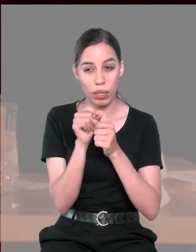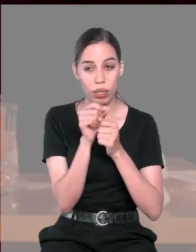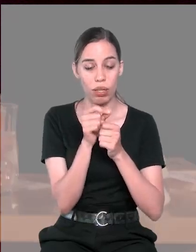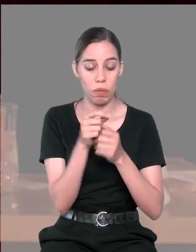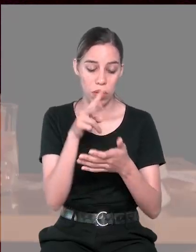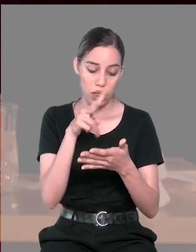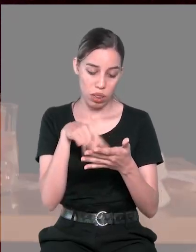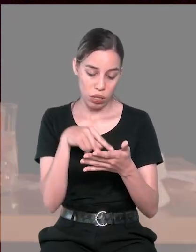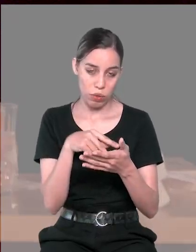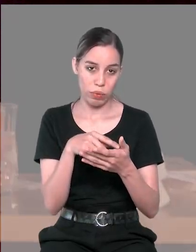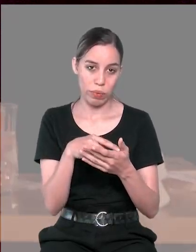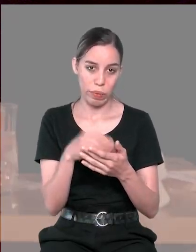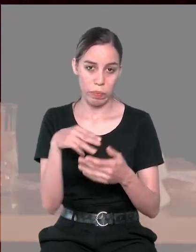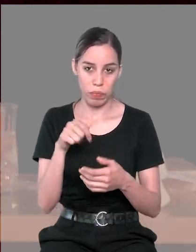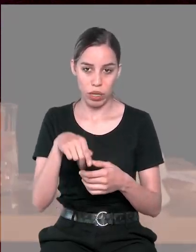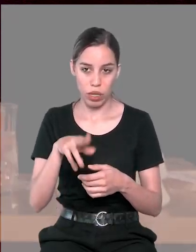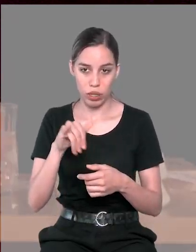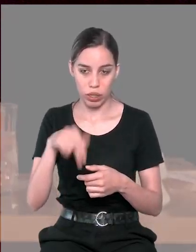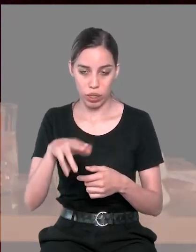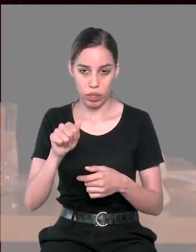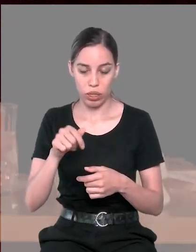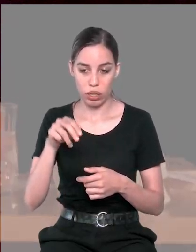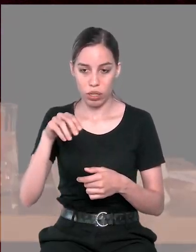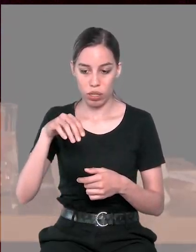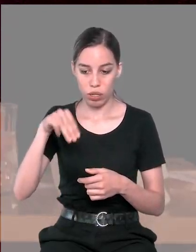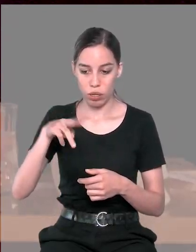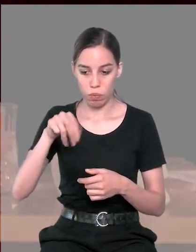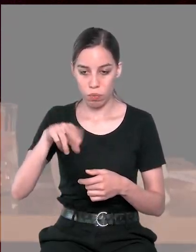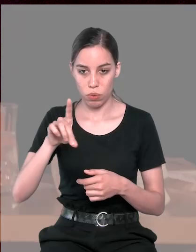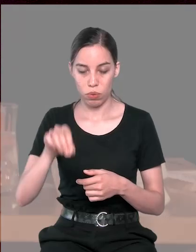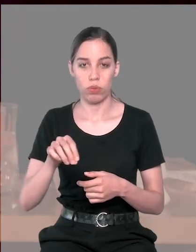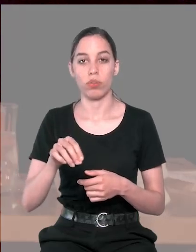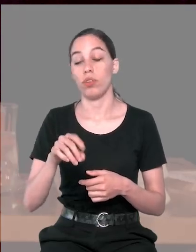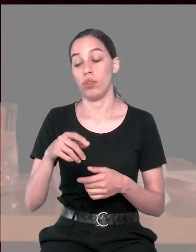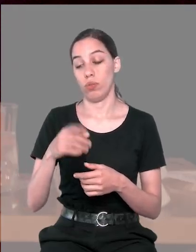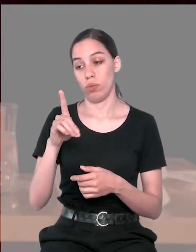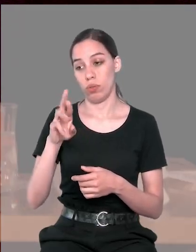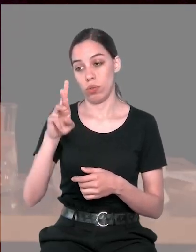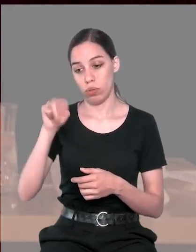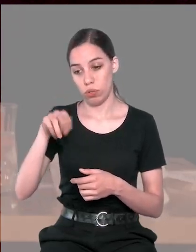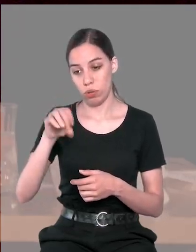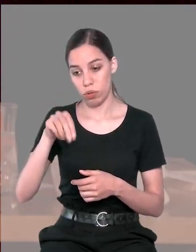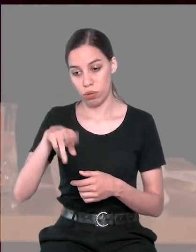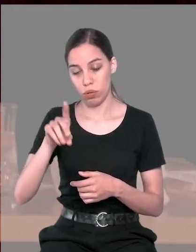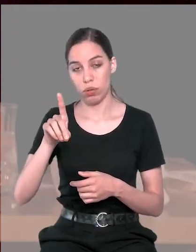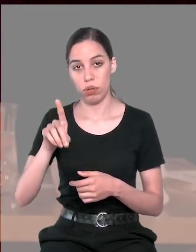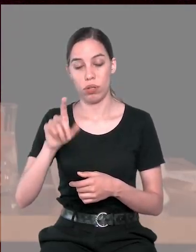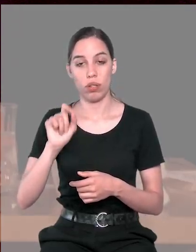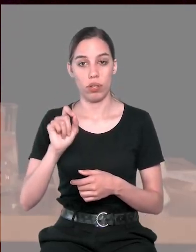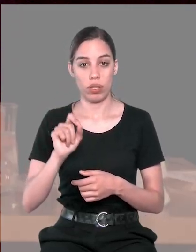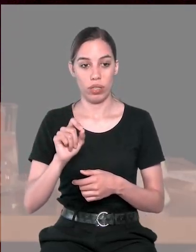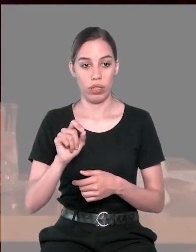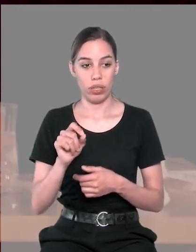finalizar com uma pequena leitura da Máquina do Mundo, do Drummond, que é um dos mais valerianos dos poetas brasileiros, né? Porque o que significa